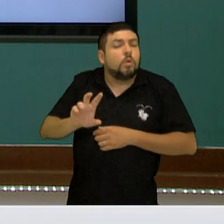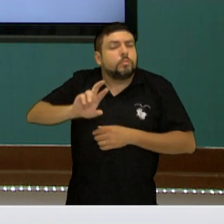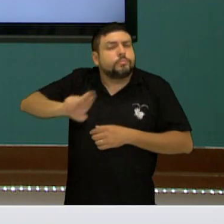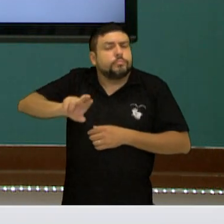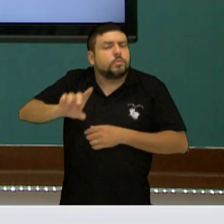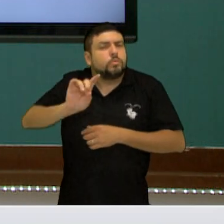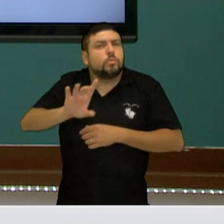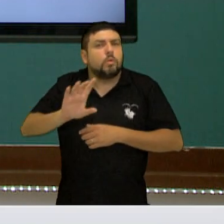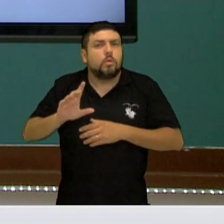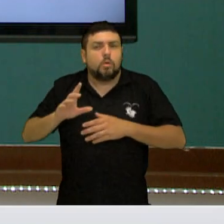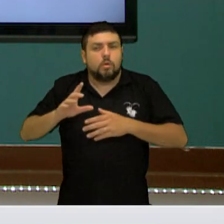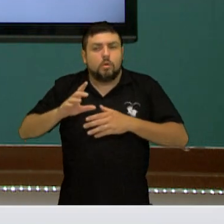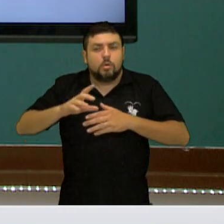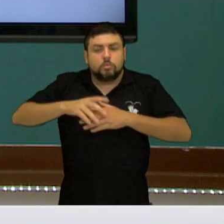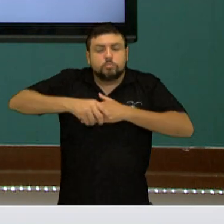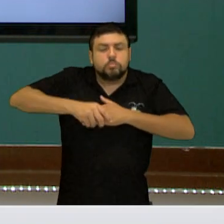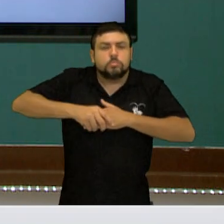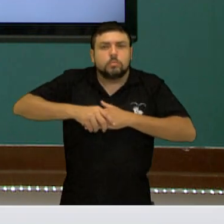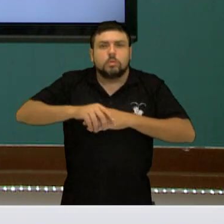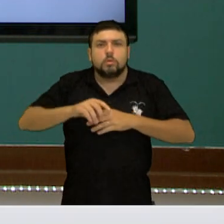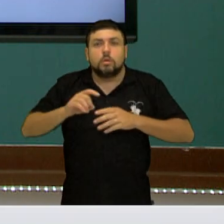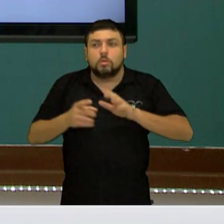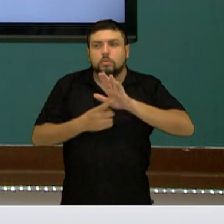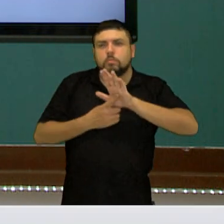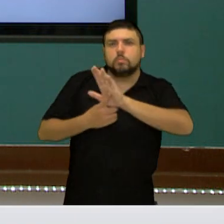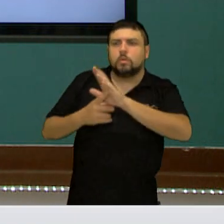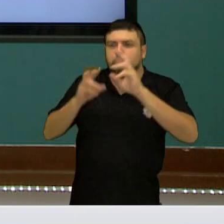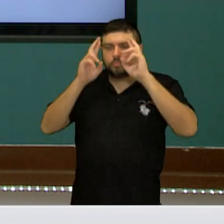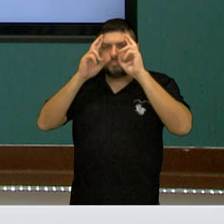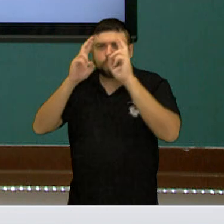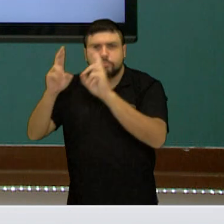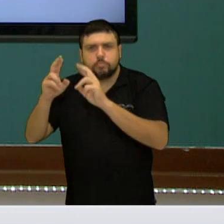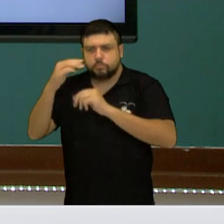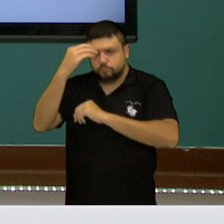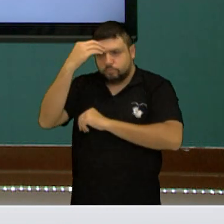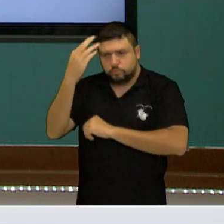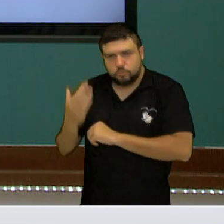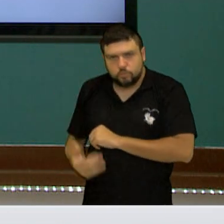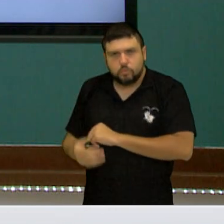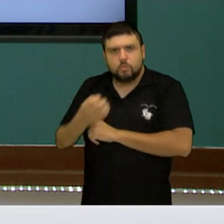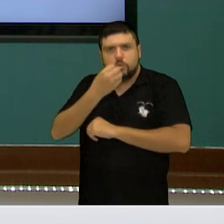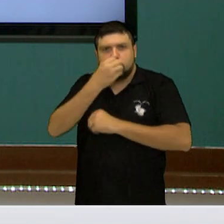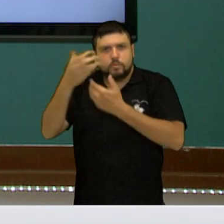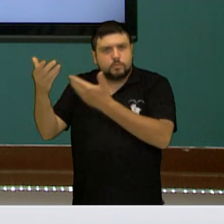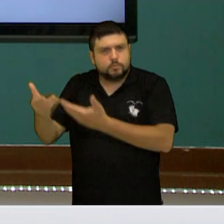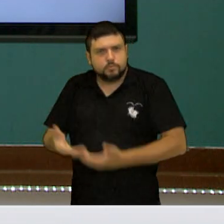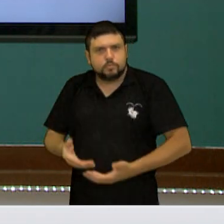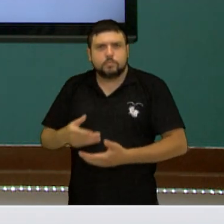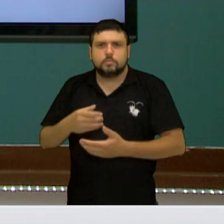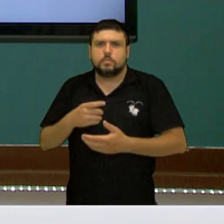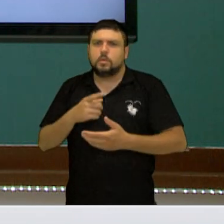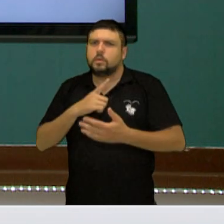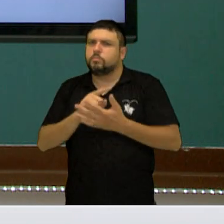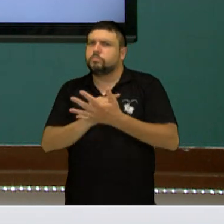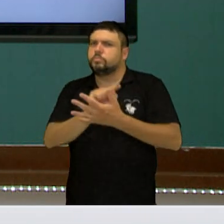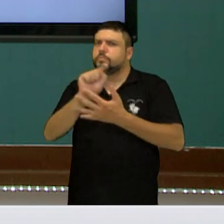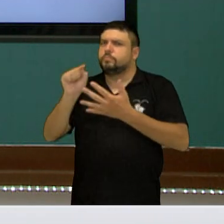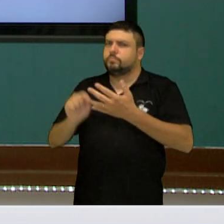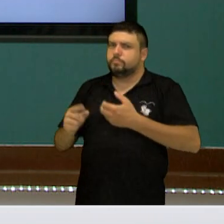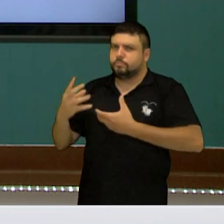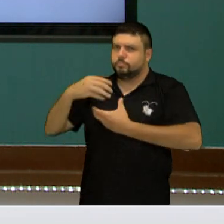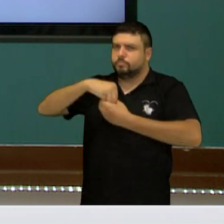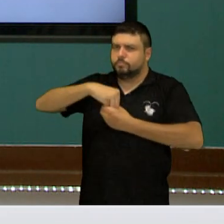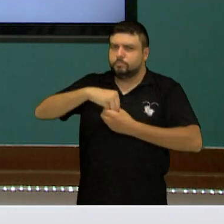Elas transmitem respeito, honra, boas-vindas, tem muito mais inserido nessa simbologia.